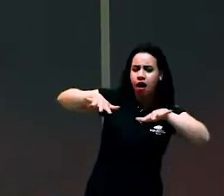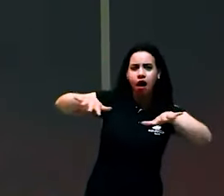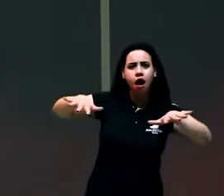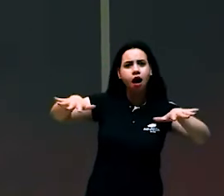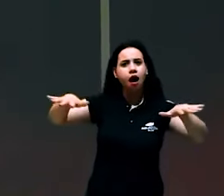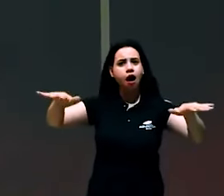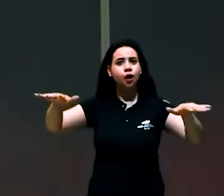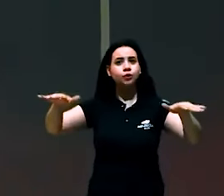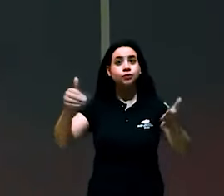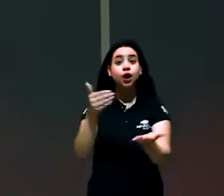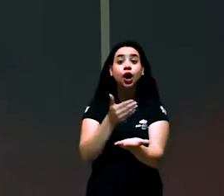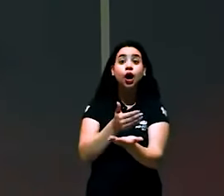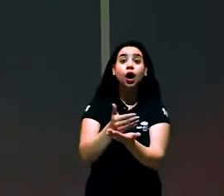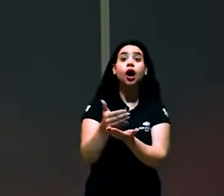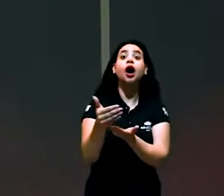continente